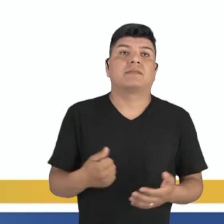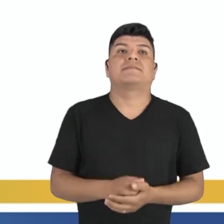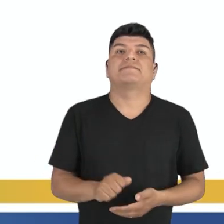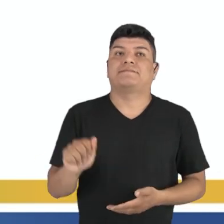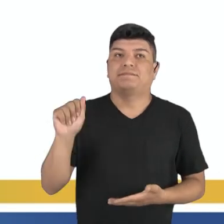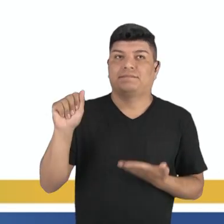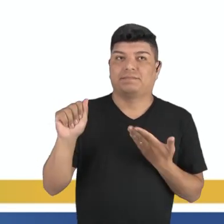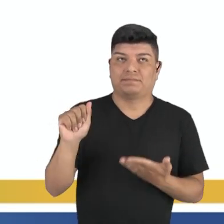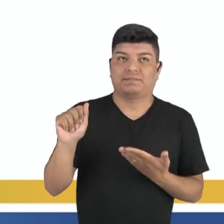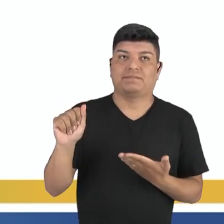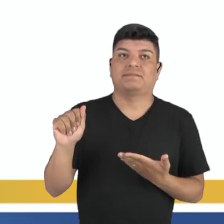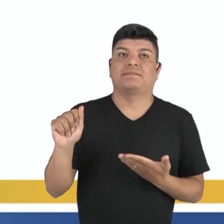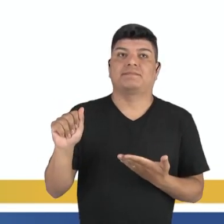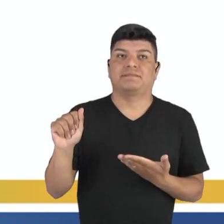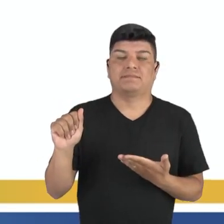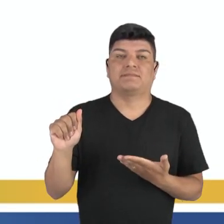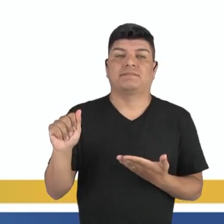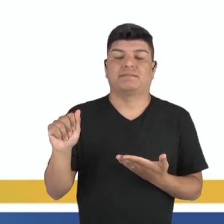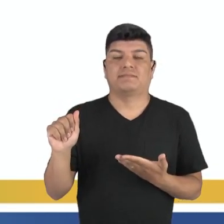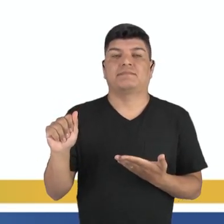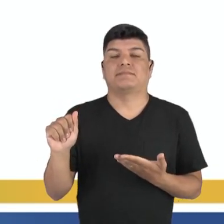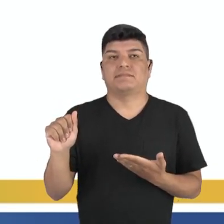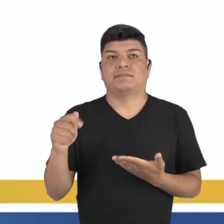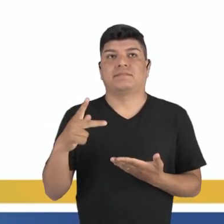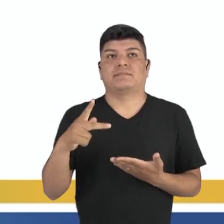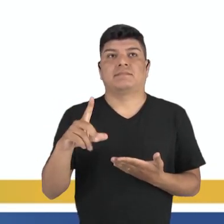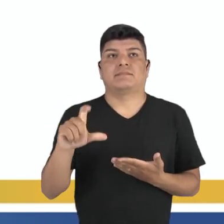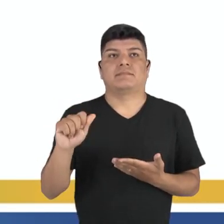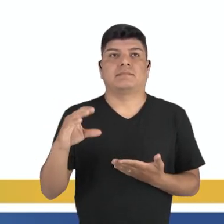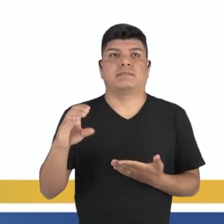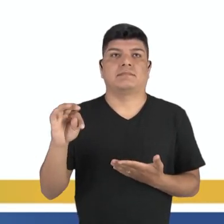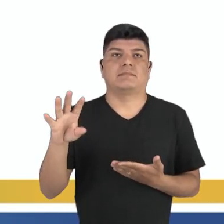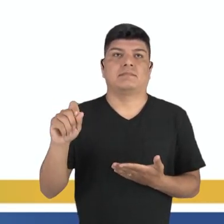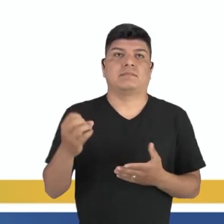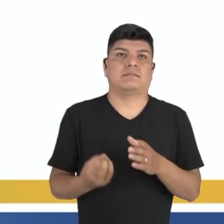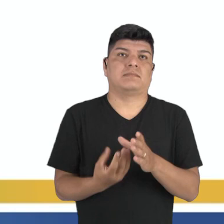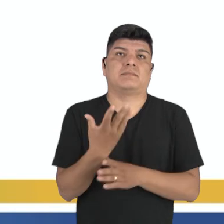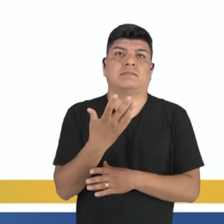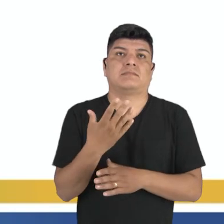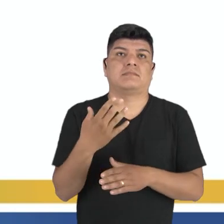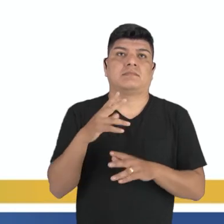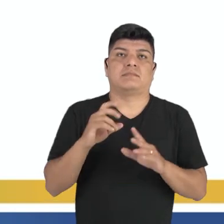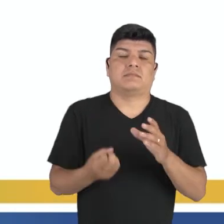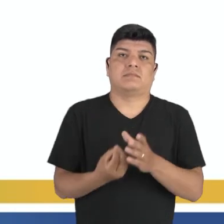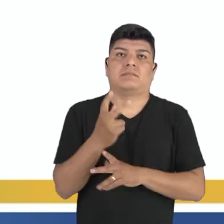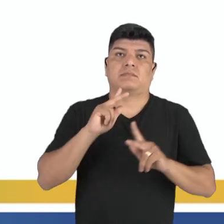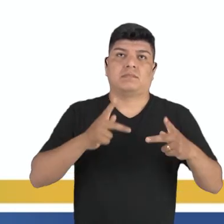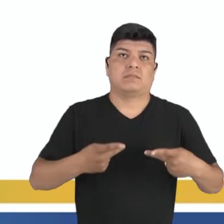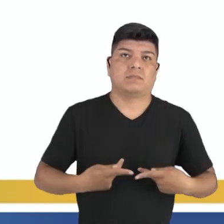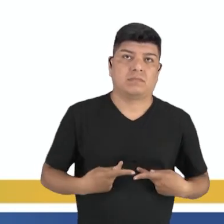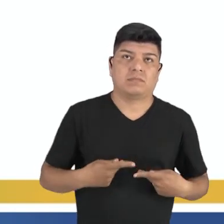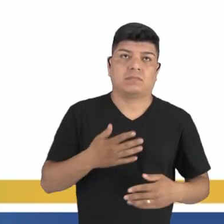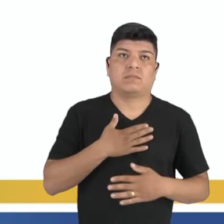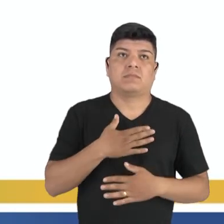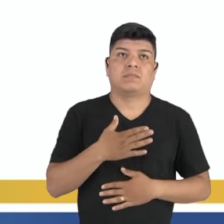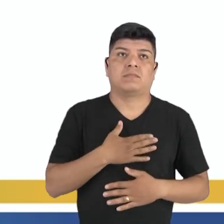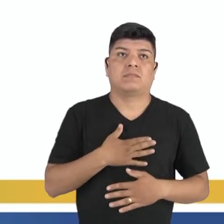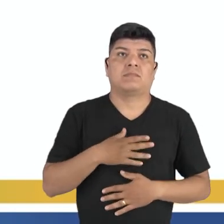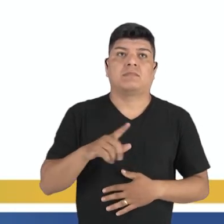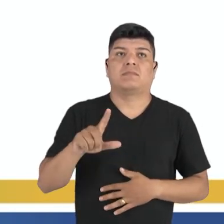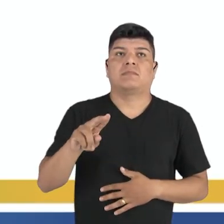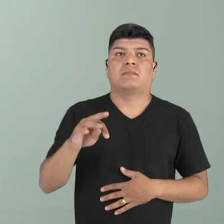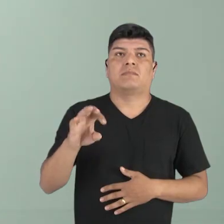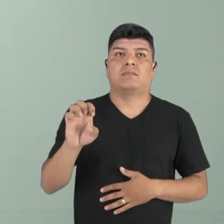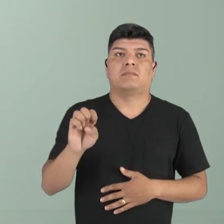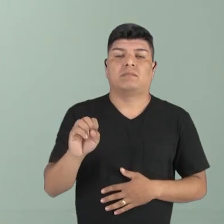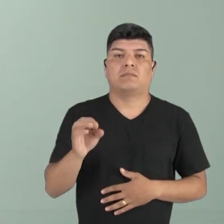Lógico que é a alternativa A. A placenta, a informação, produz um hormônio que mantém o corpo lúteo